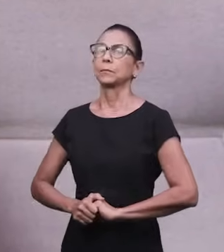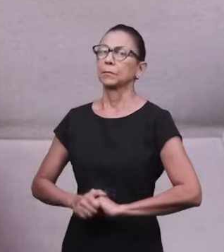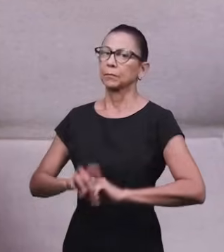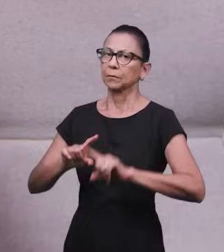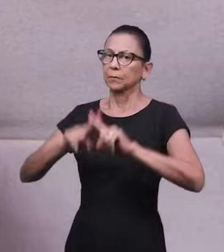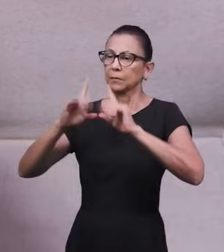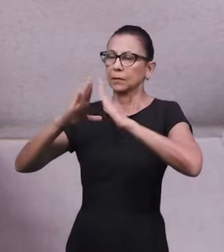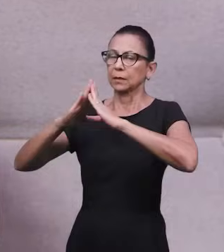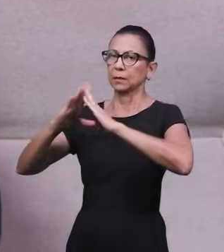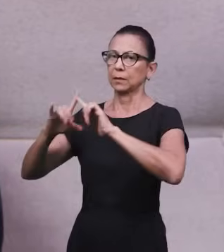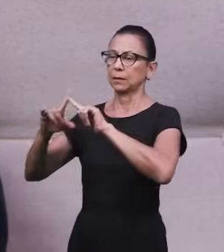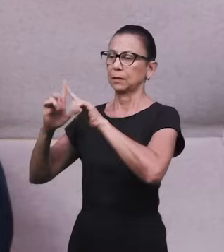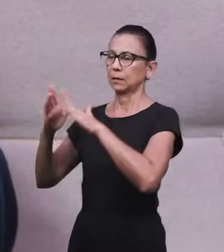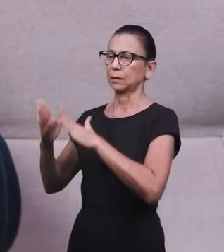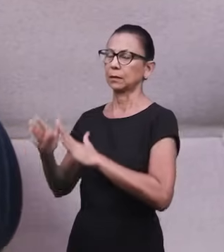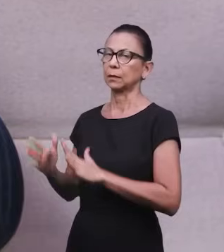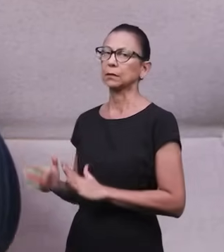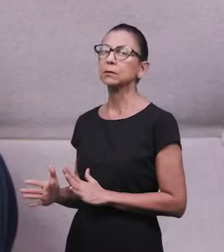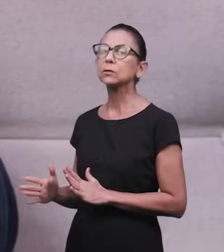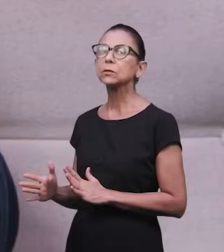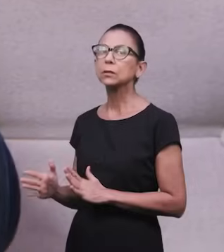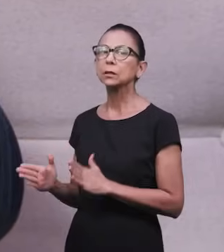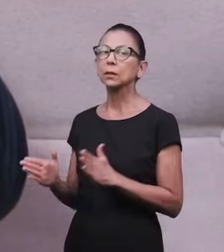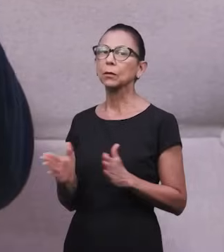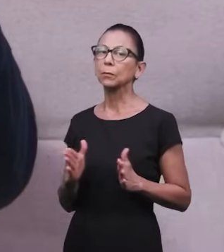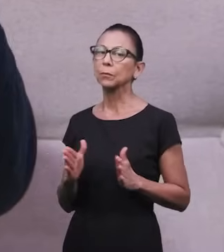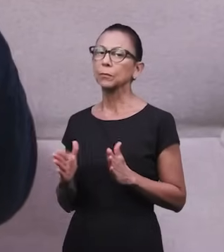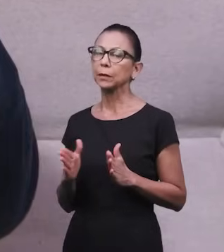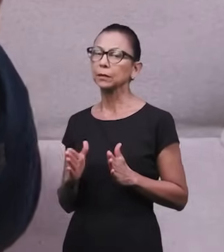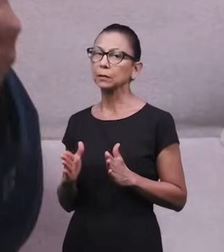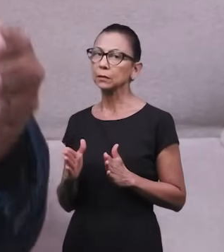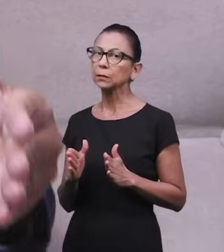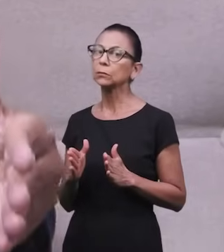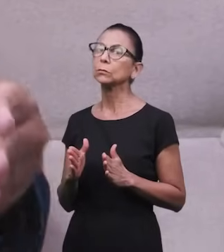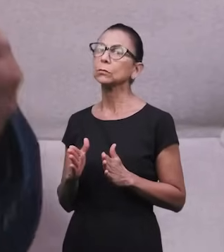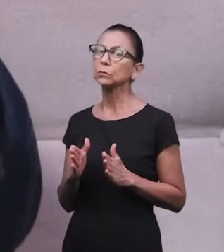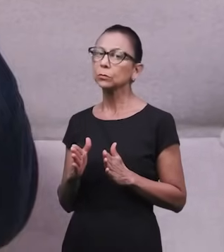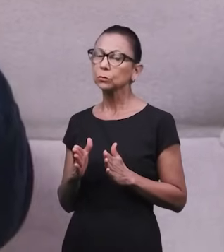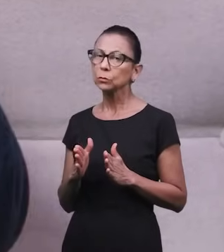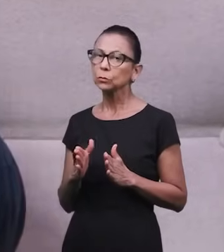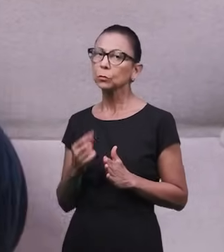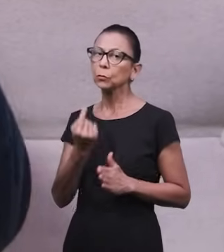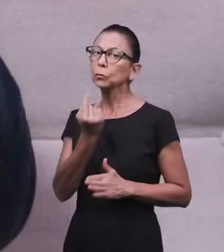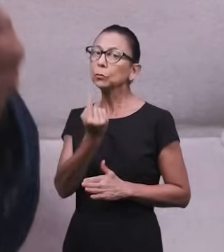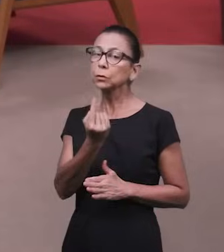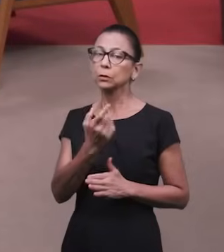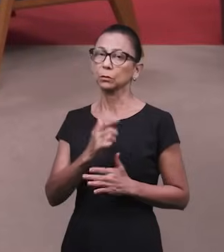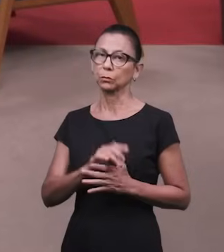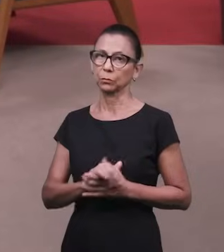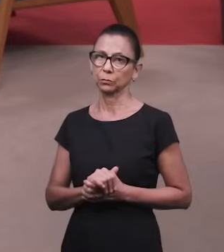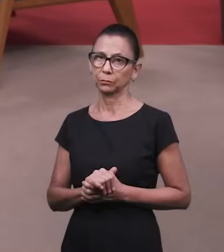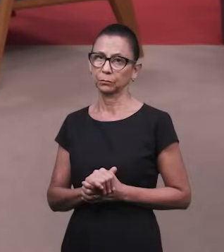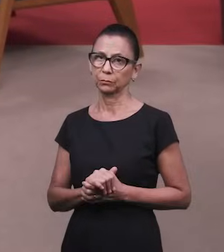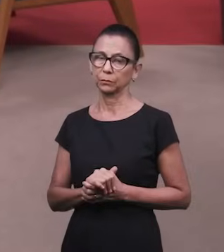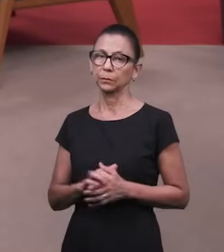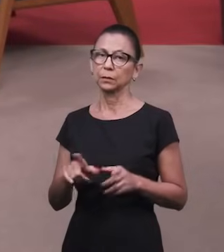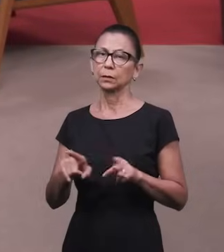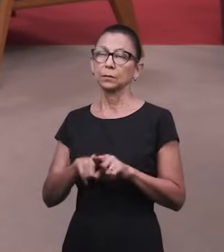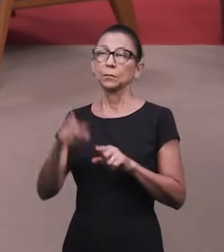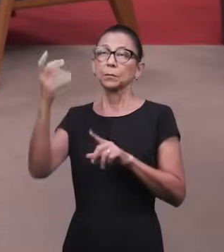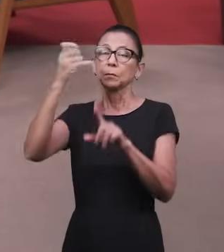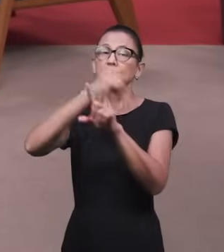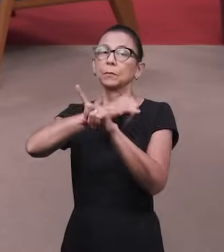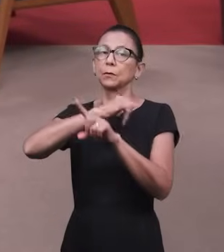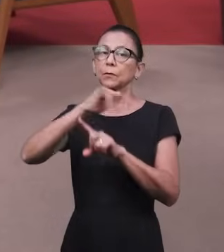igreja, ela está vivendo este momento ímpar, singular, profético, que é o